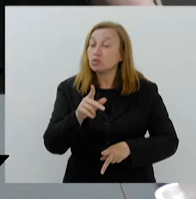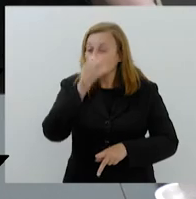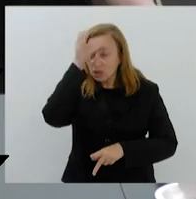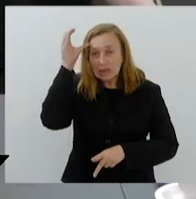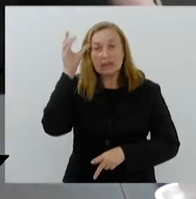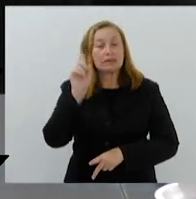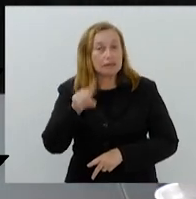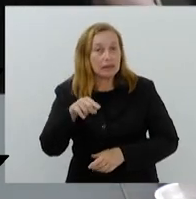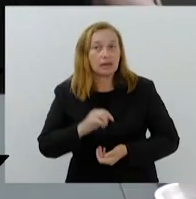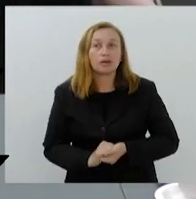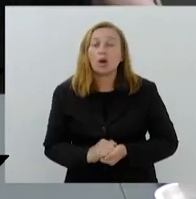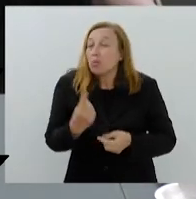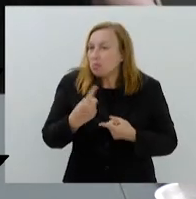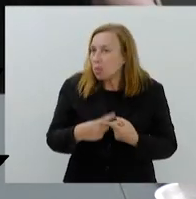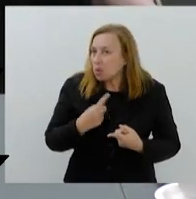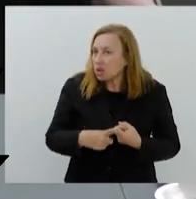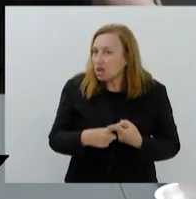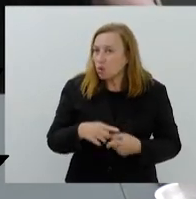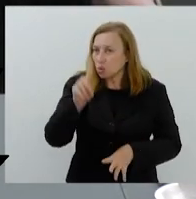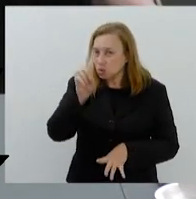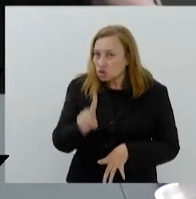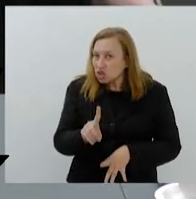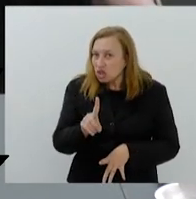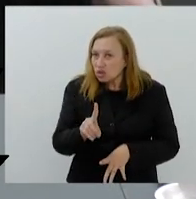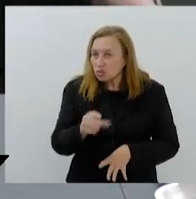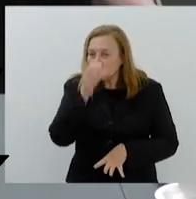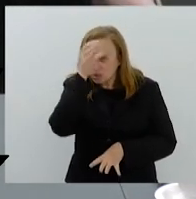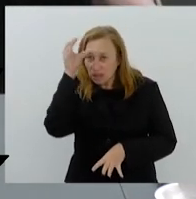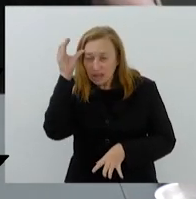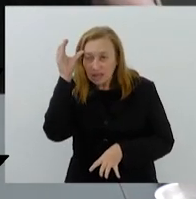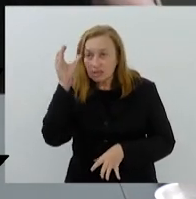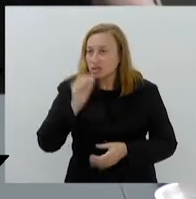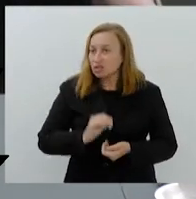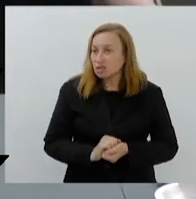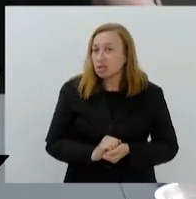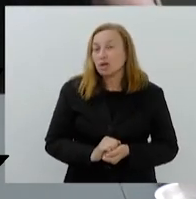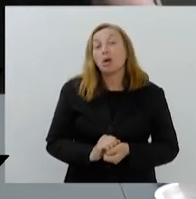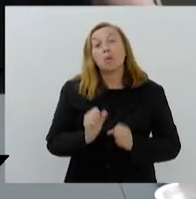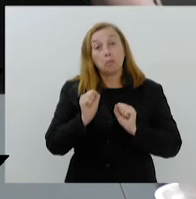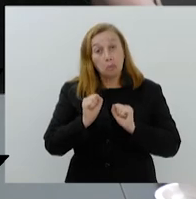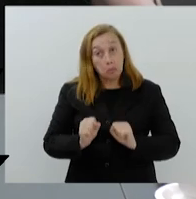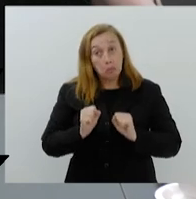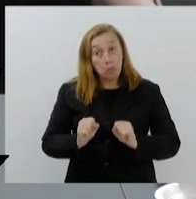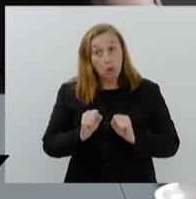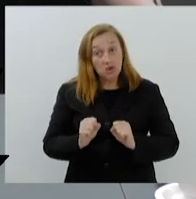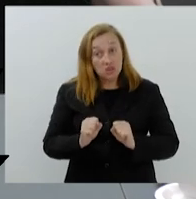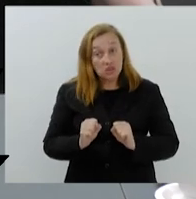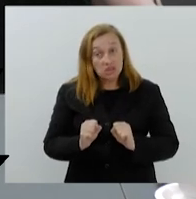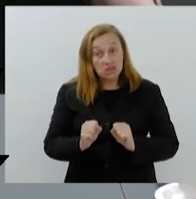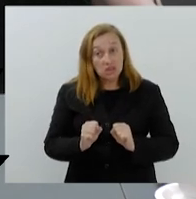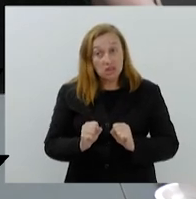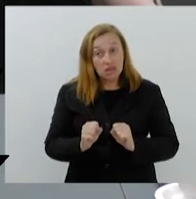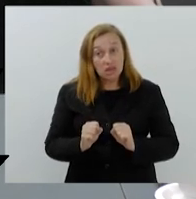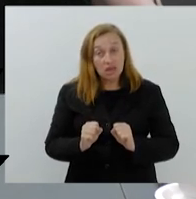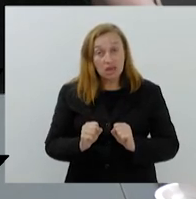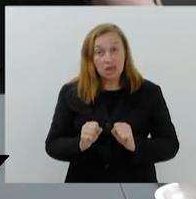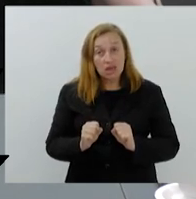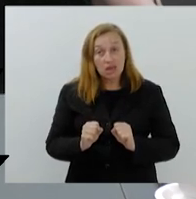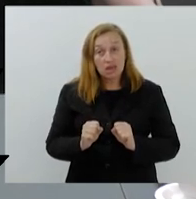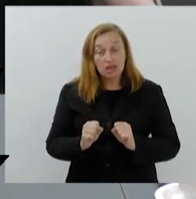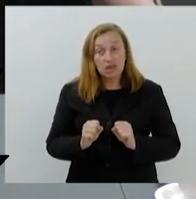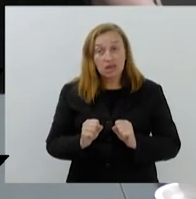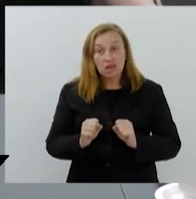né? Porque o direito do consumidor ele pode ser legislado pela União, pelos estados,